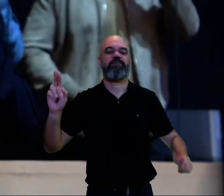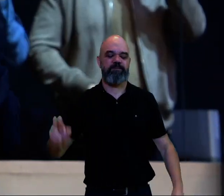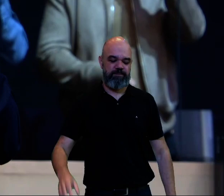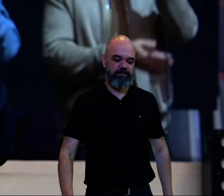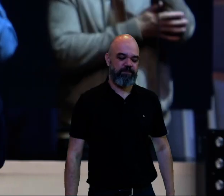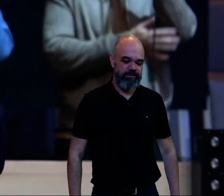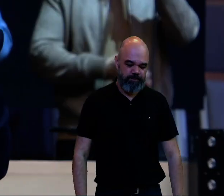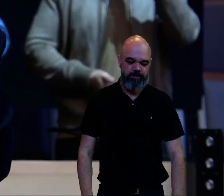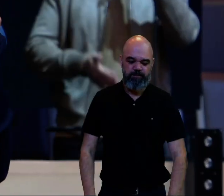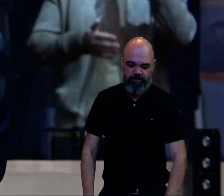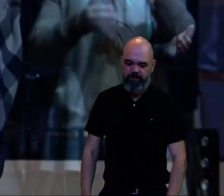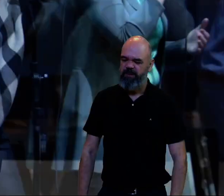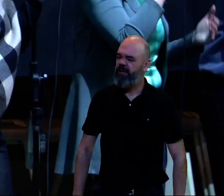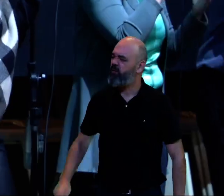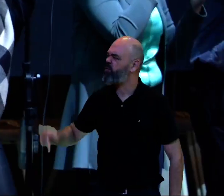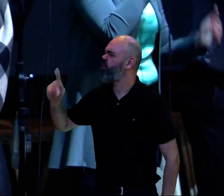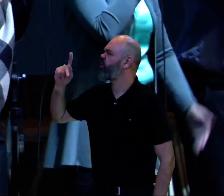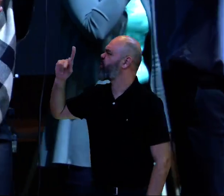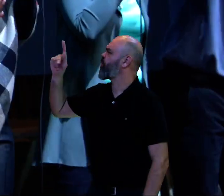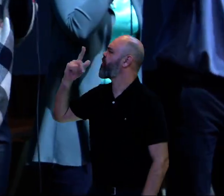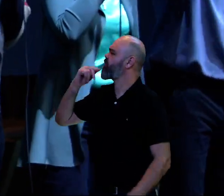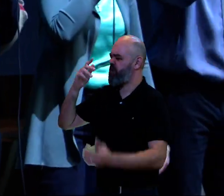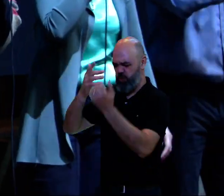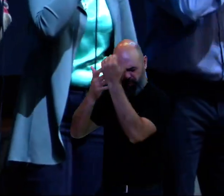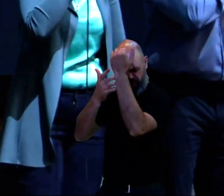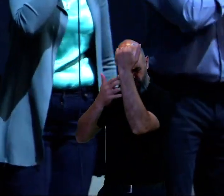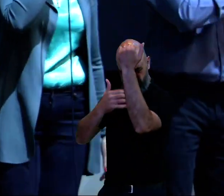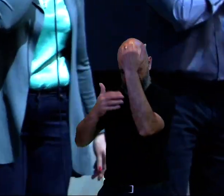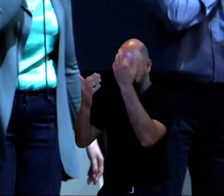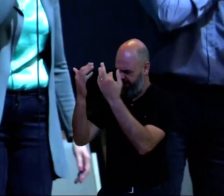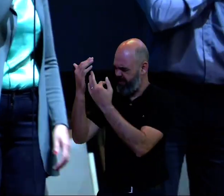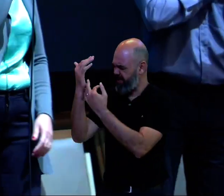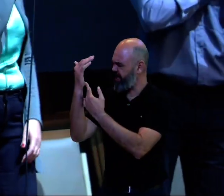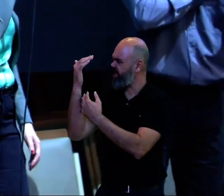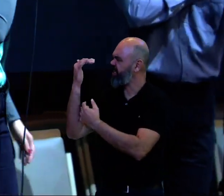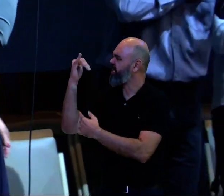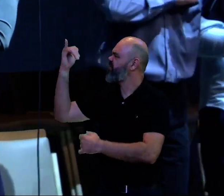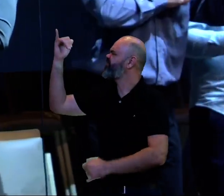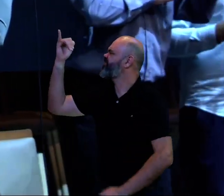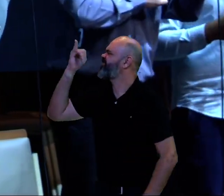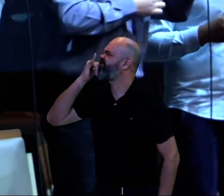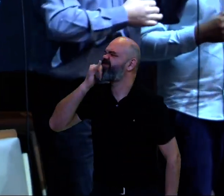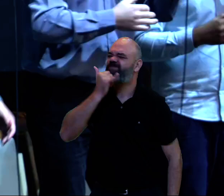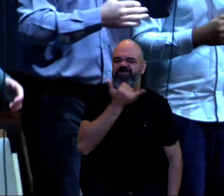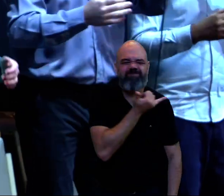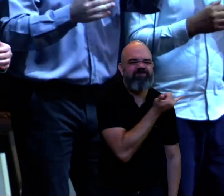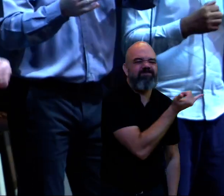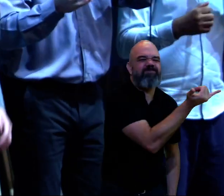Com seu sangue ele nos perdoou.